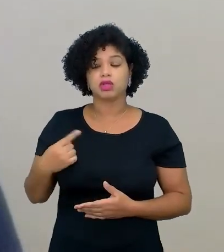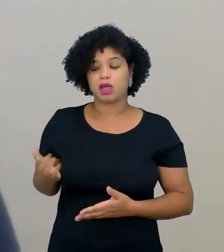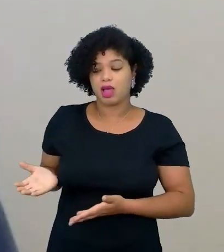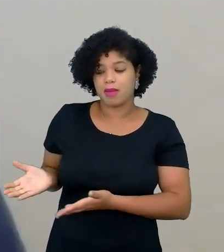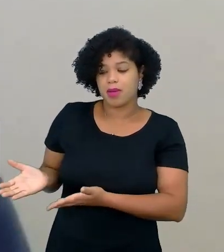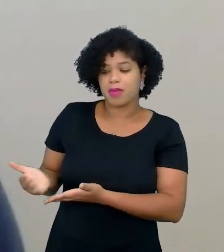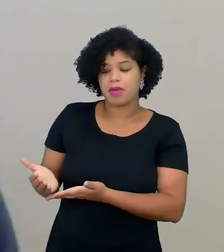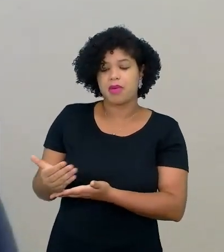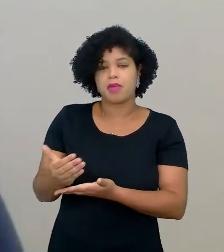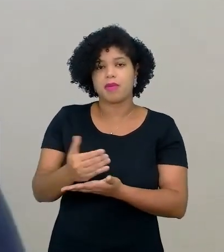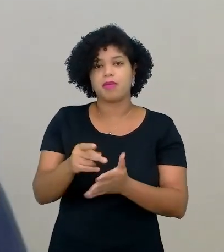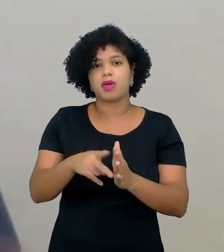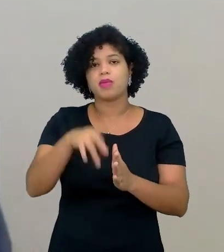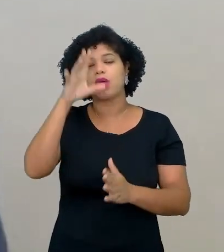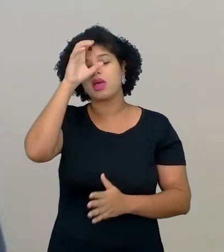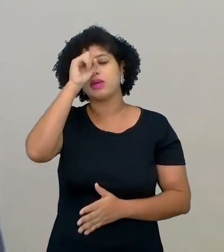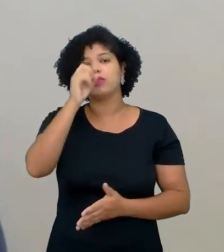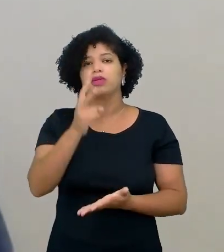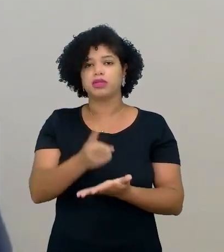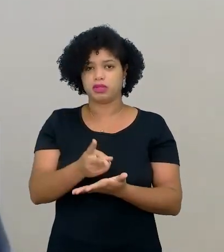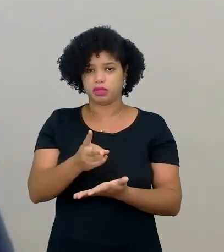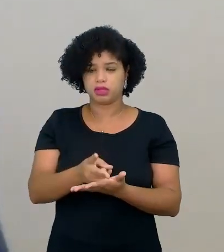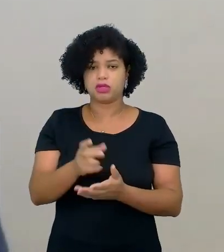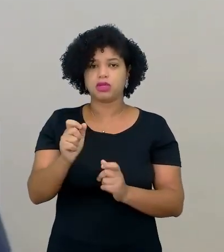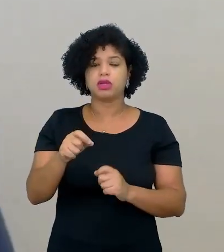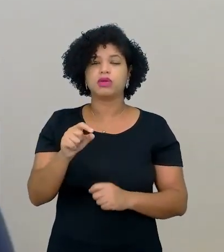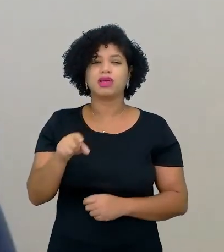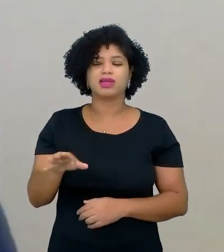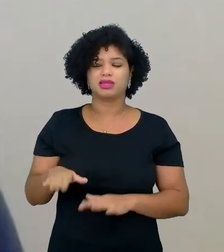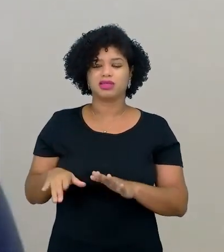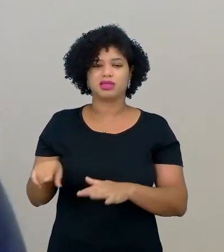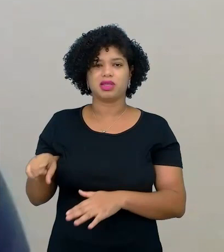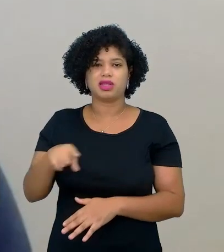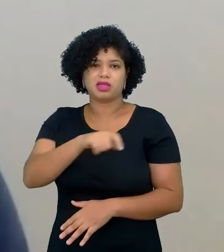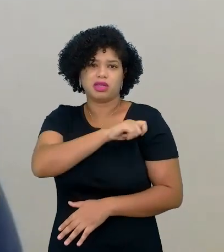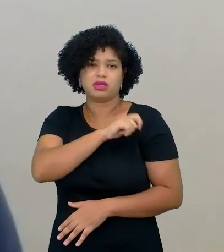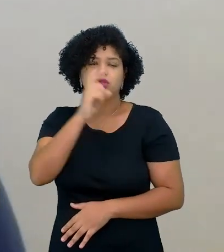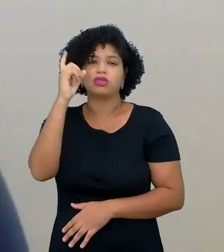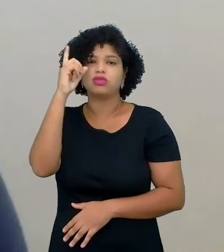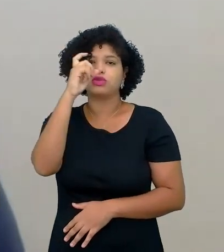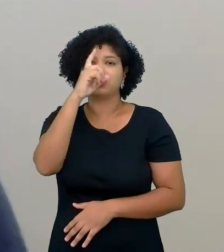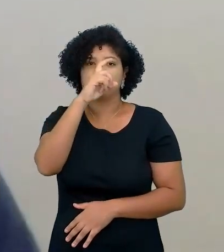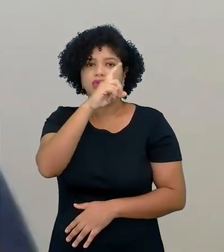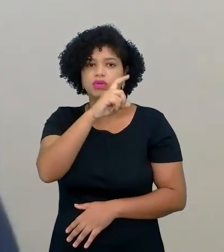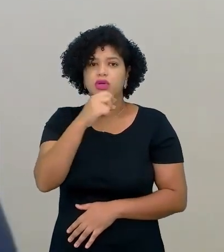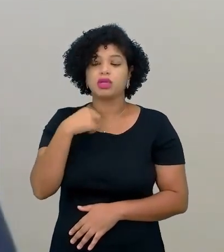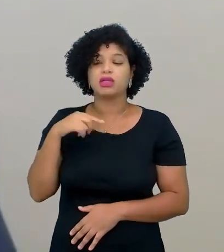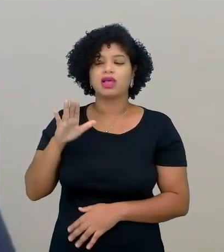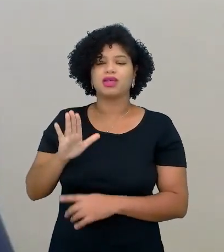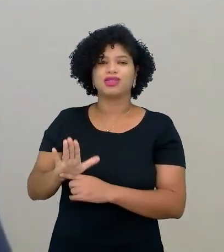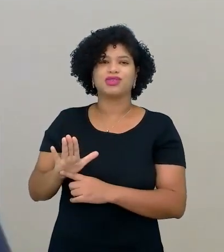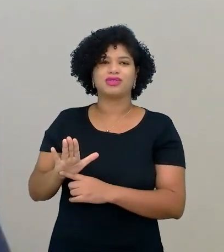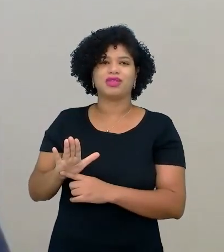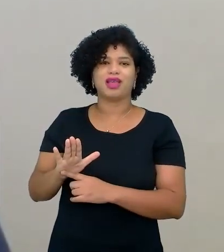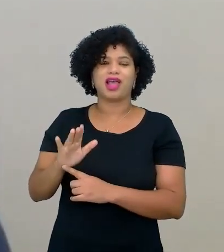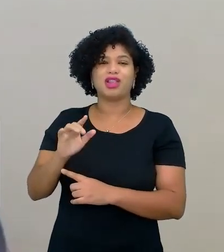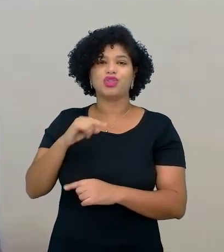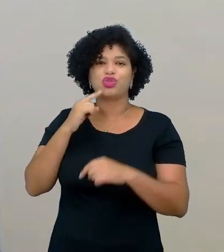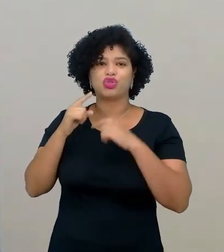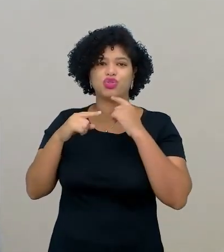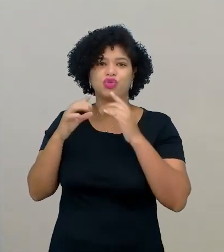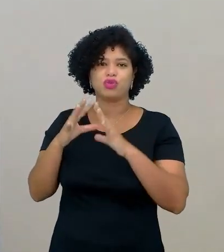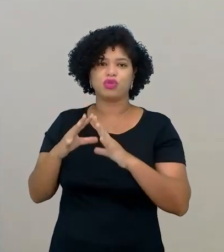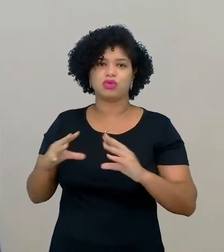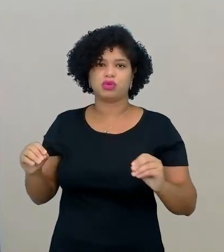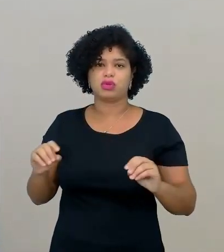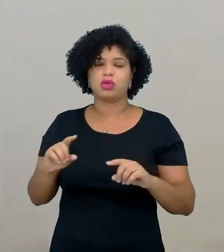esse processo do aprender sempre, que eu vou buscar as dificuldades que ele tem para sanar e fazer um aprofundamento, que cuidado que eu tenho que ter? Eu tenho que ter